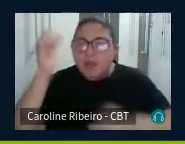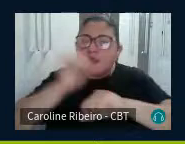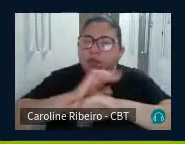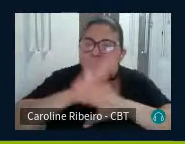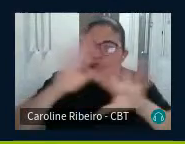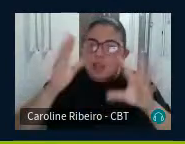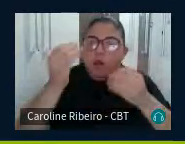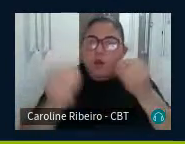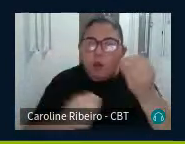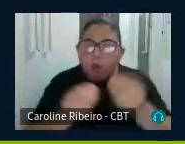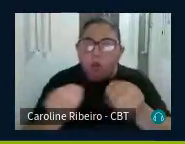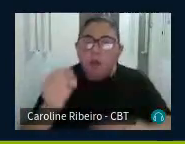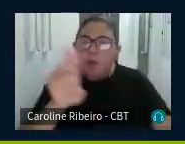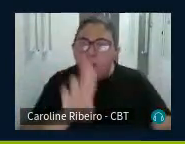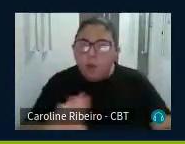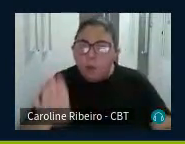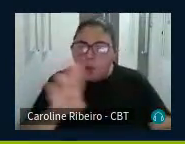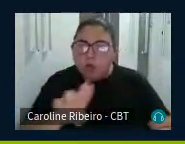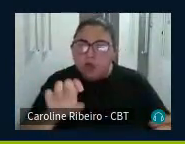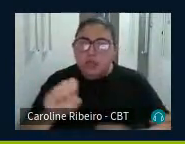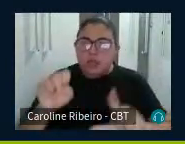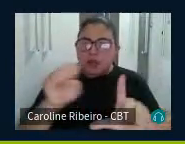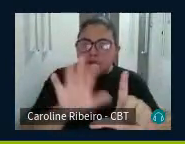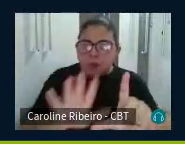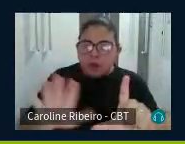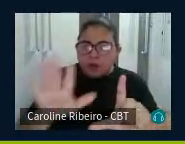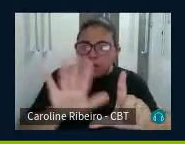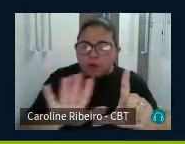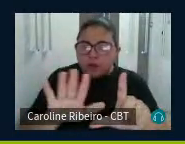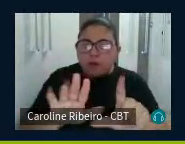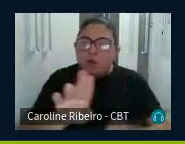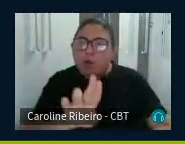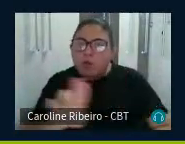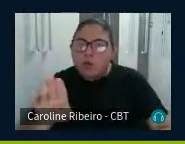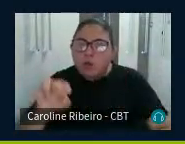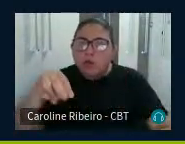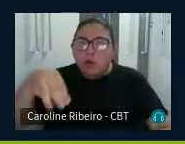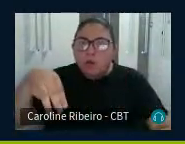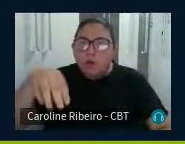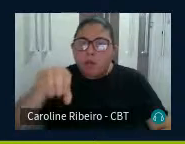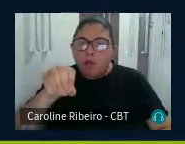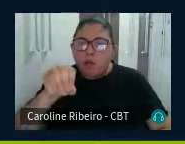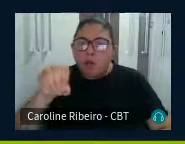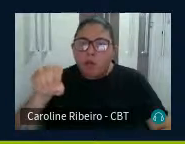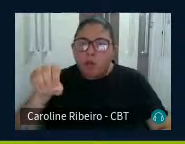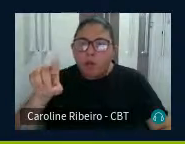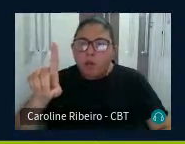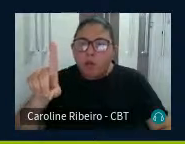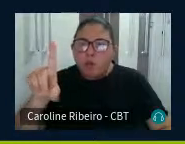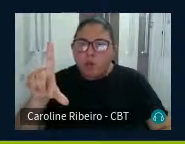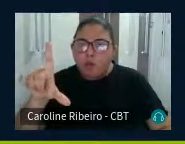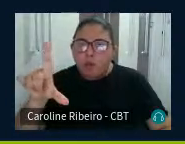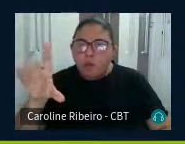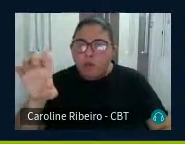esse canal que vai fazer parte da nossa vida, essa nossa nova sala de aula.